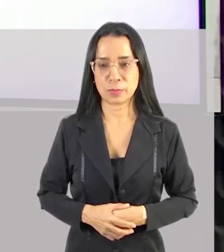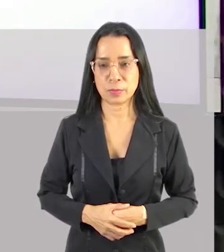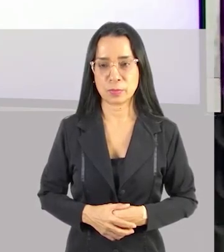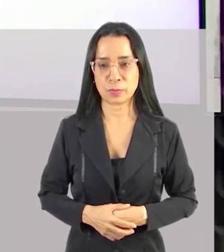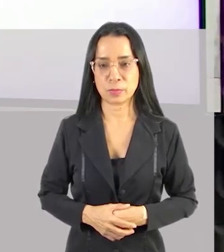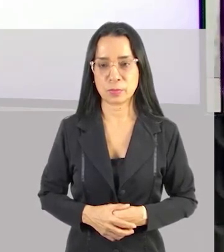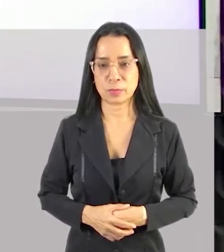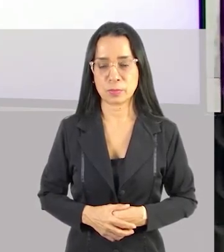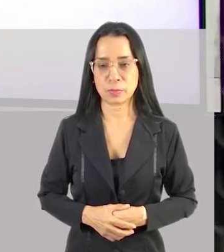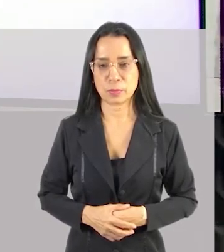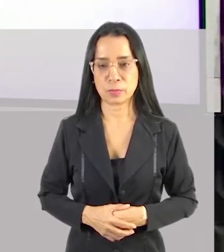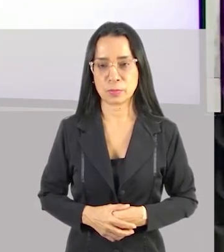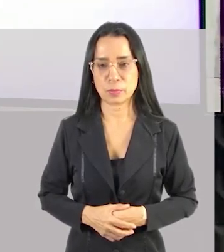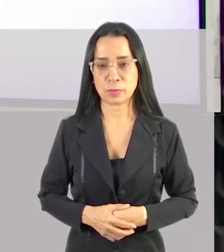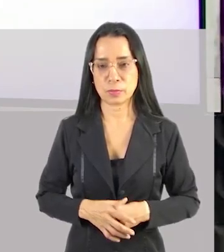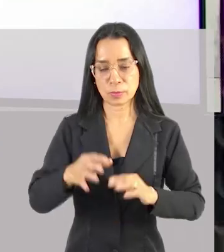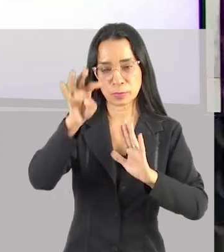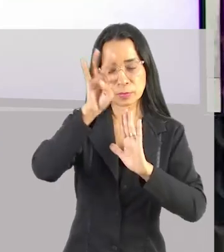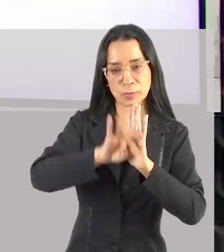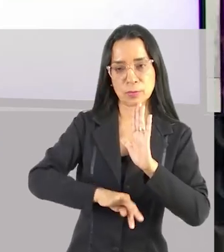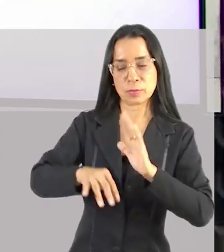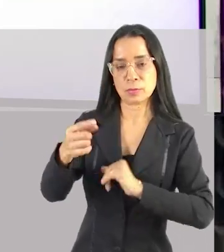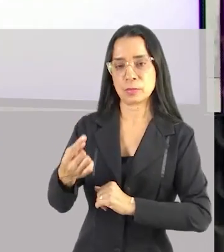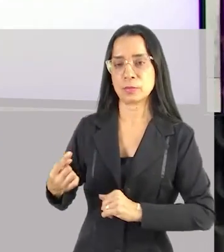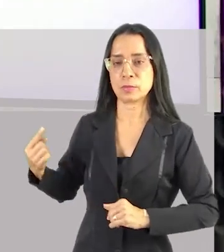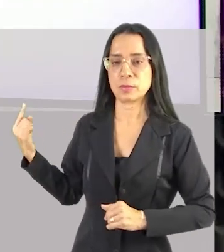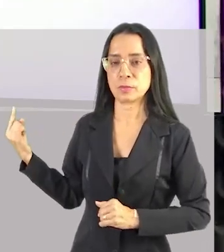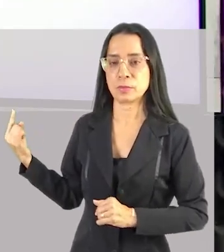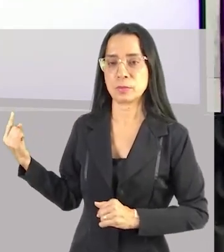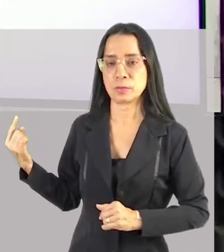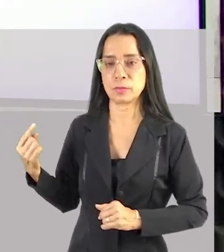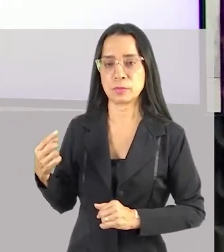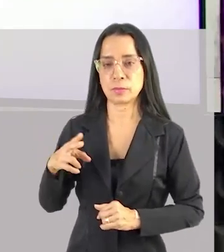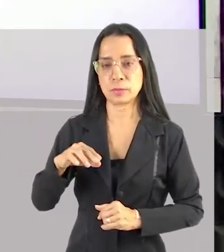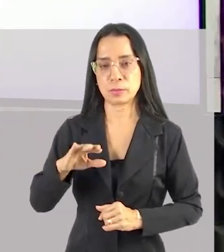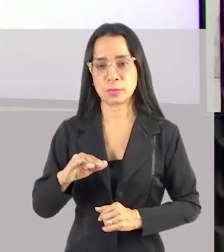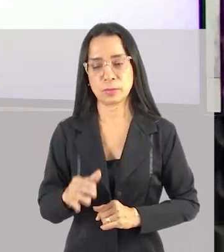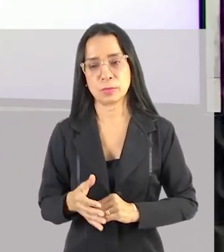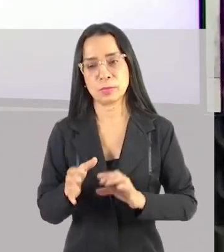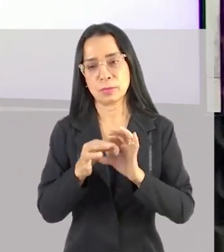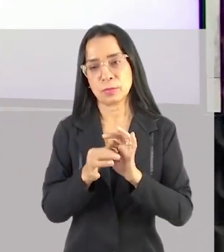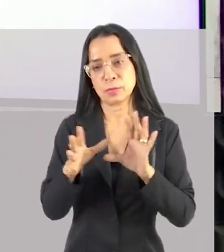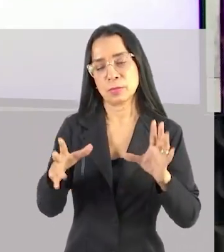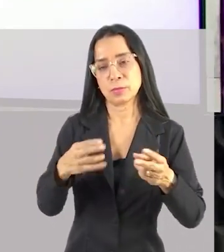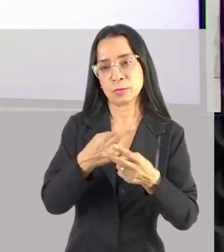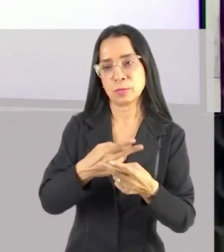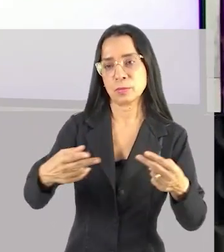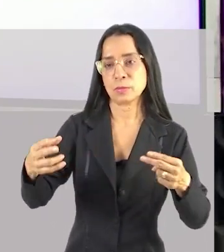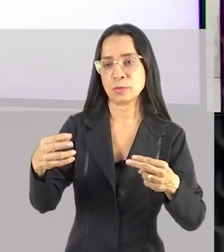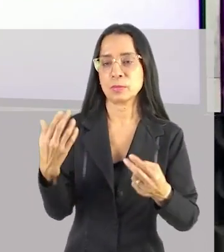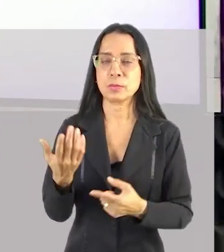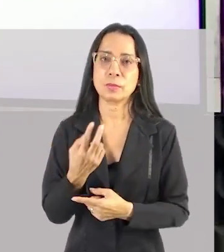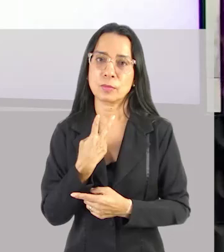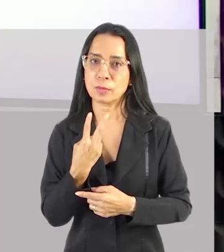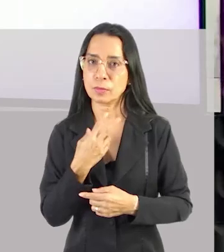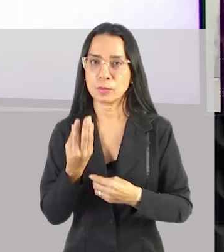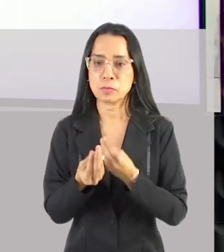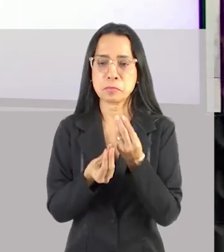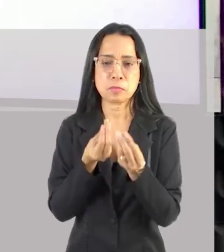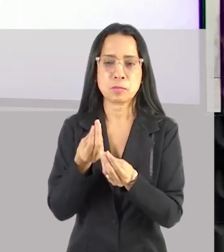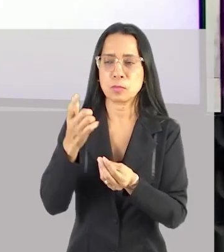2016, beleza? Vamos ao texto. Ninguém delibera sobre coisas que não podem ser de outro